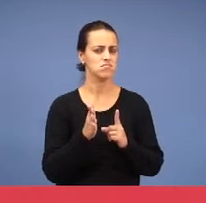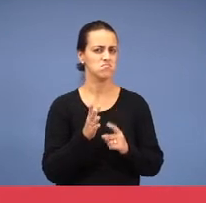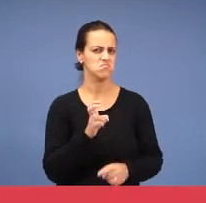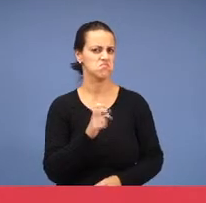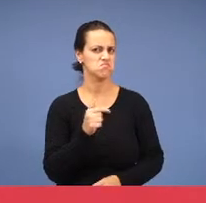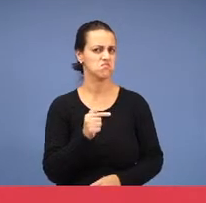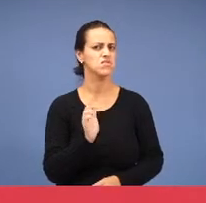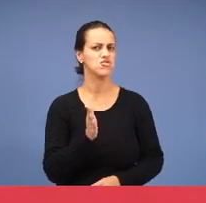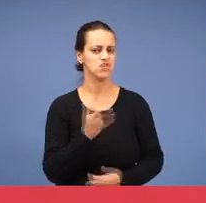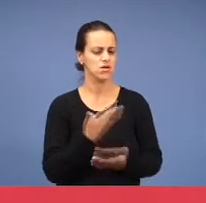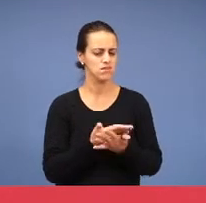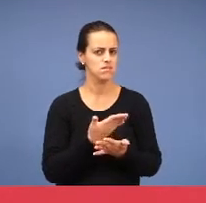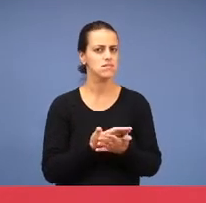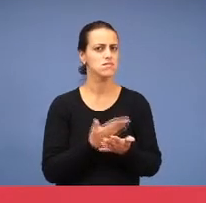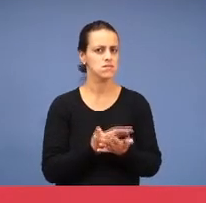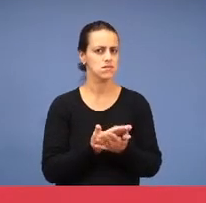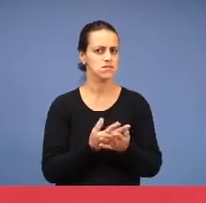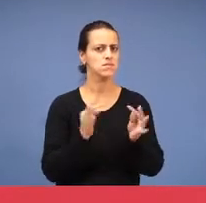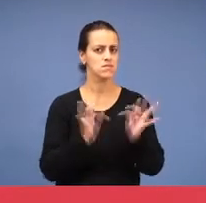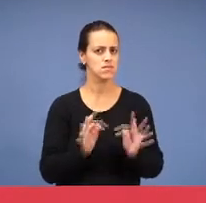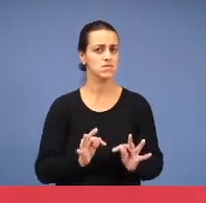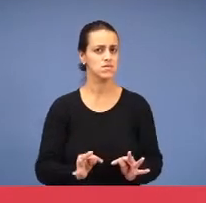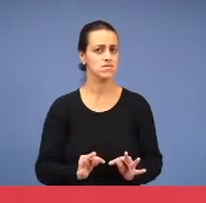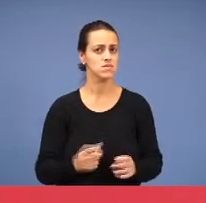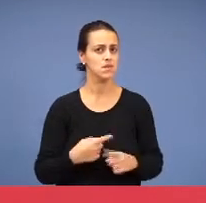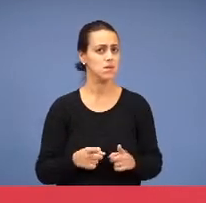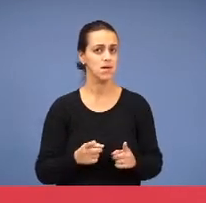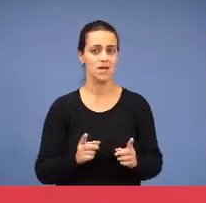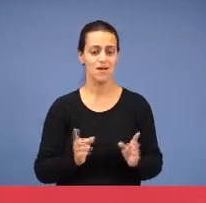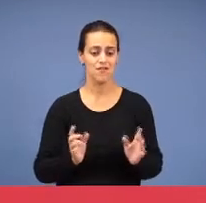não conseguimos ainda chegar